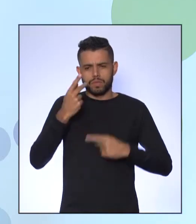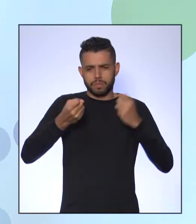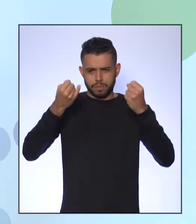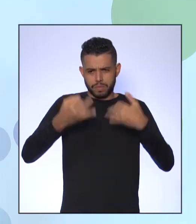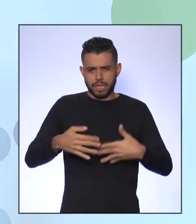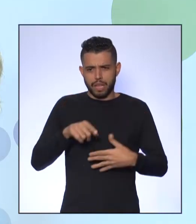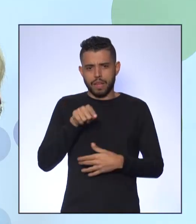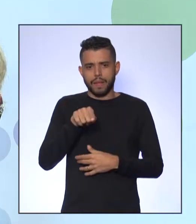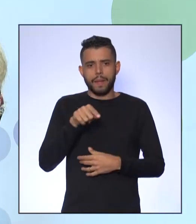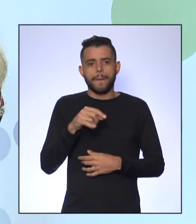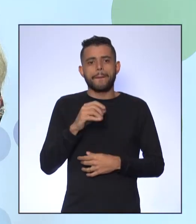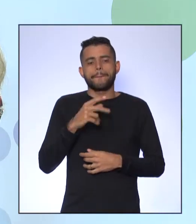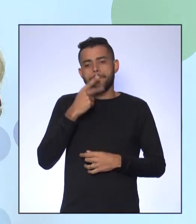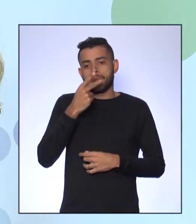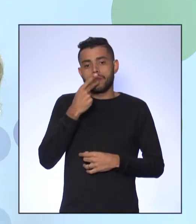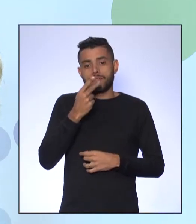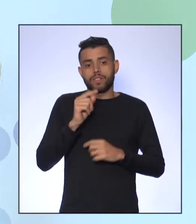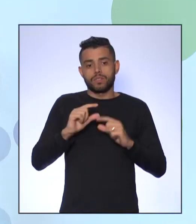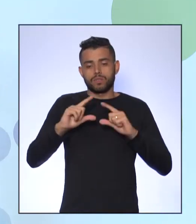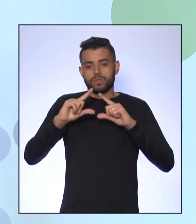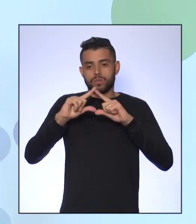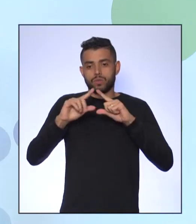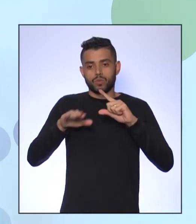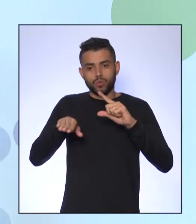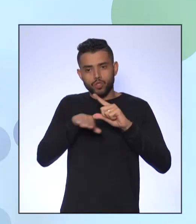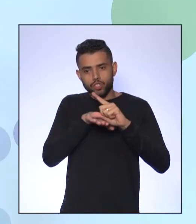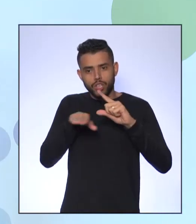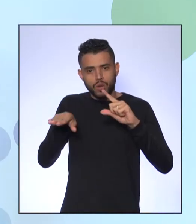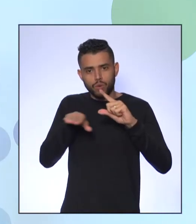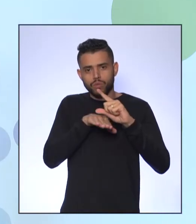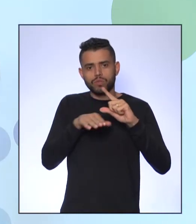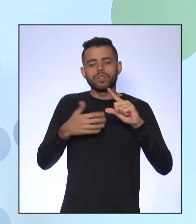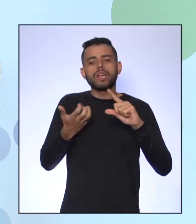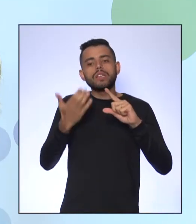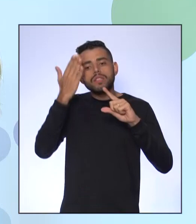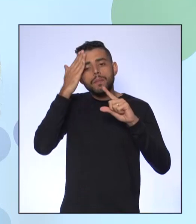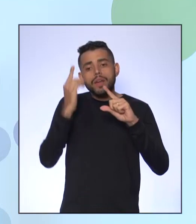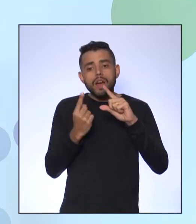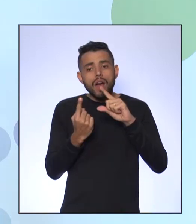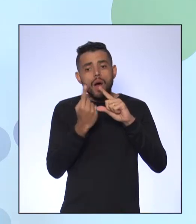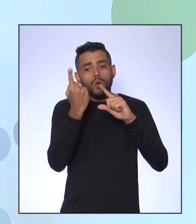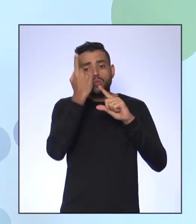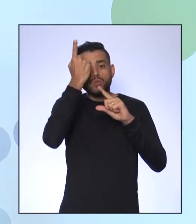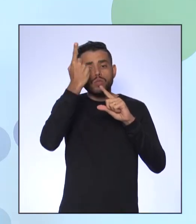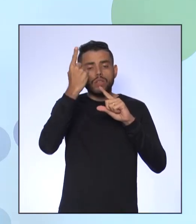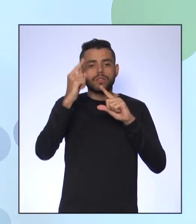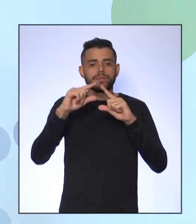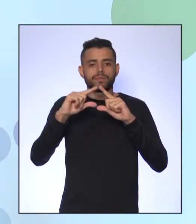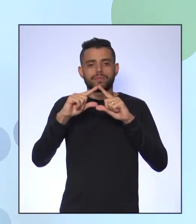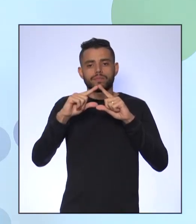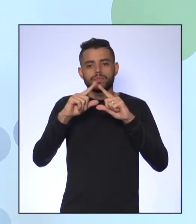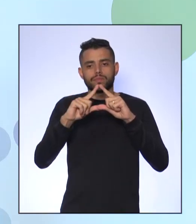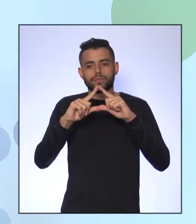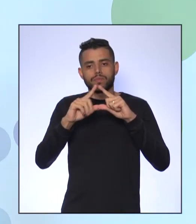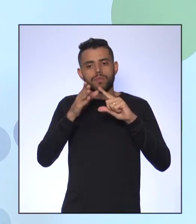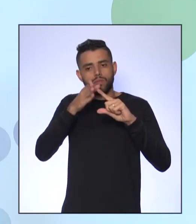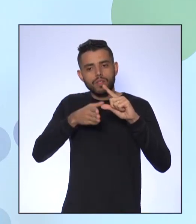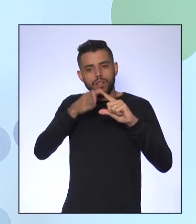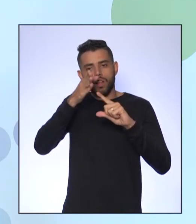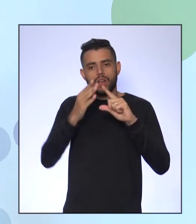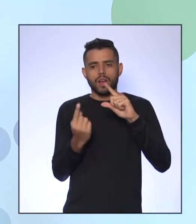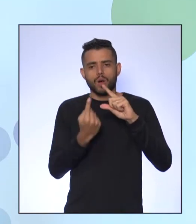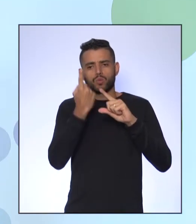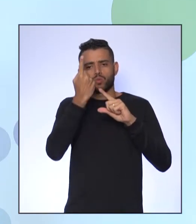em relação ao chão e eu quero saber a altura, né? Então, essa altura aqui, em relação